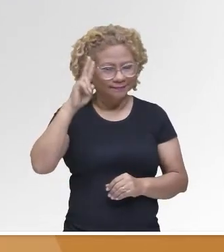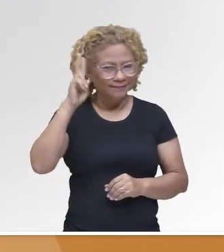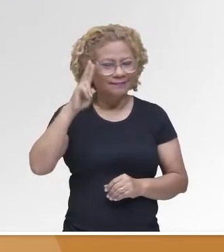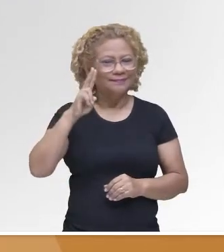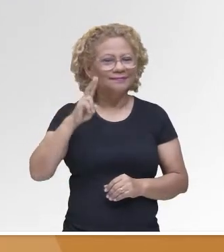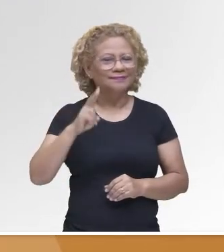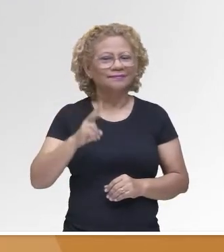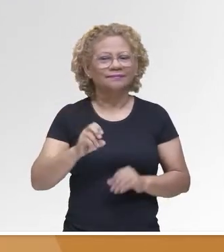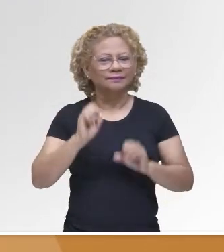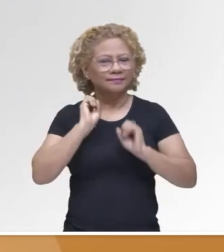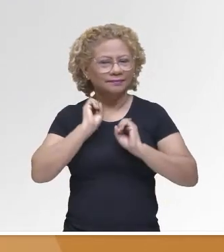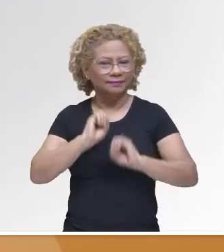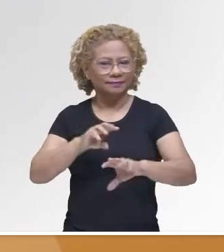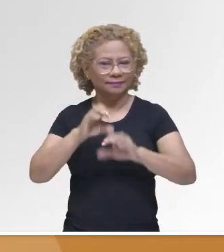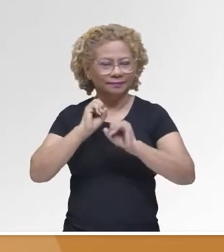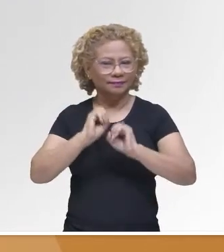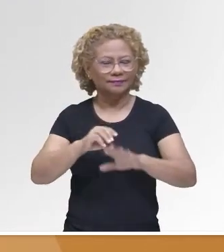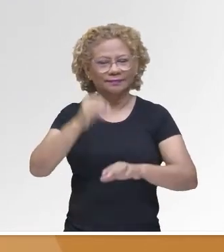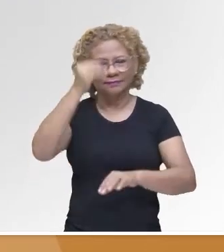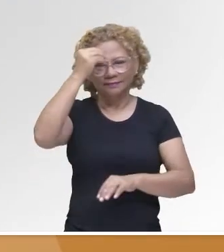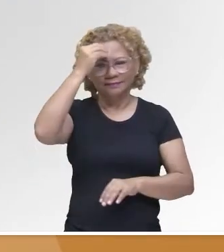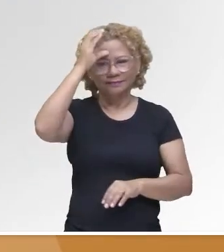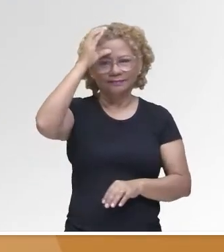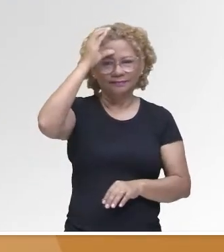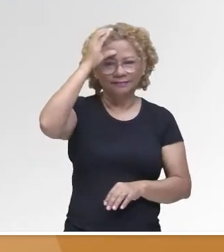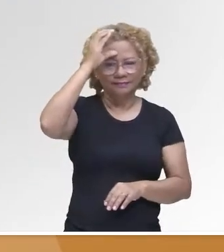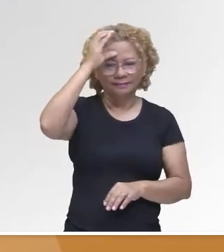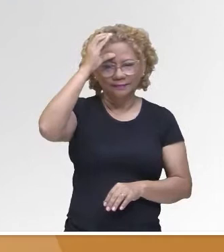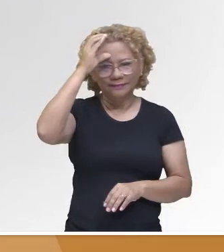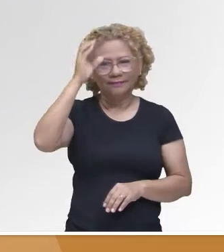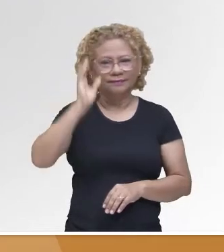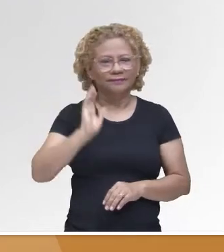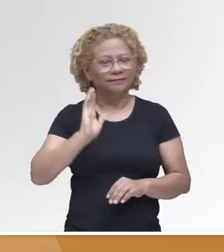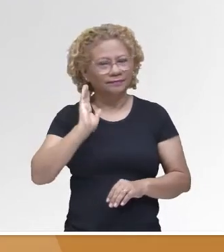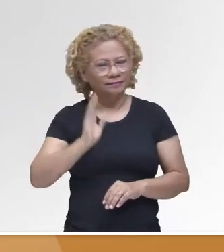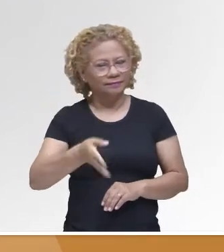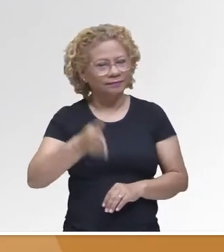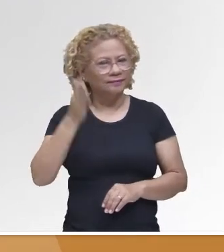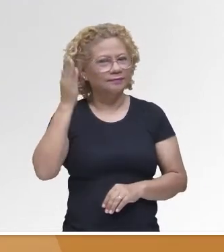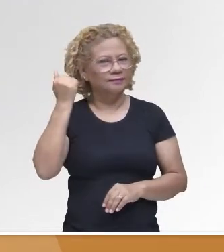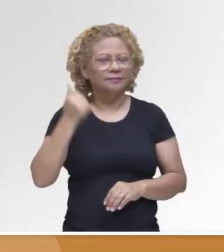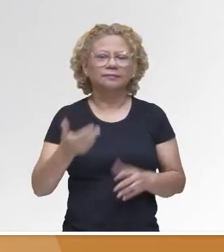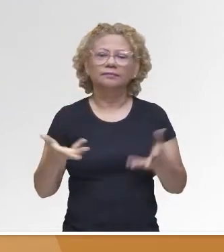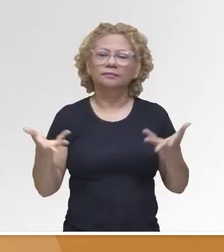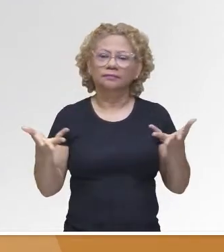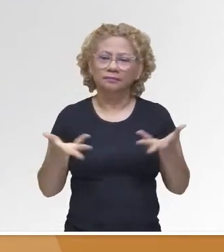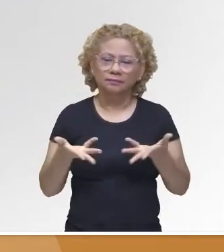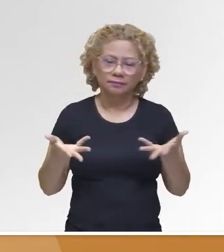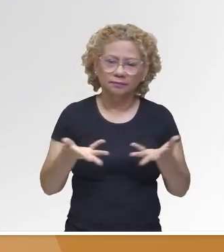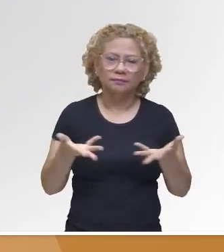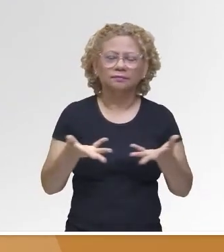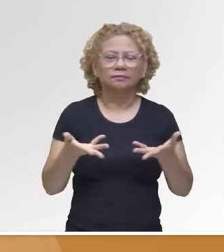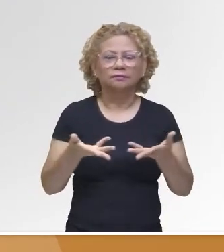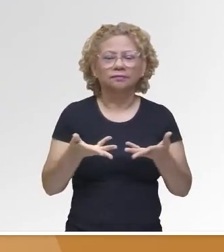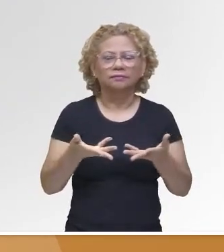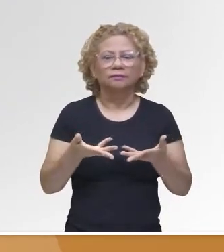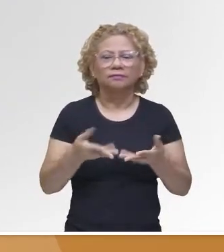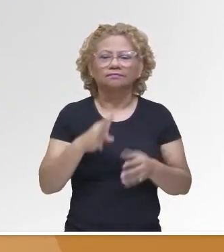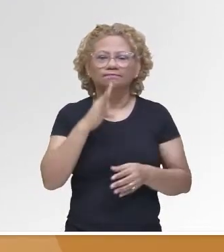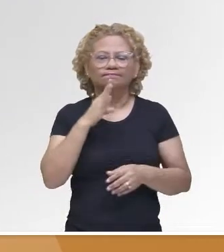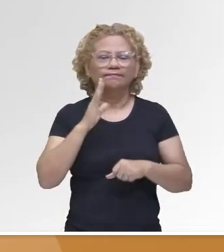caminhada, em torno desse conceito, desse termo. E agora nós estamos falando um pouco mais, aprofundando um pouco mais